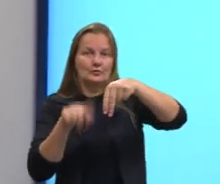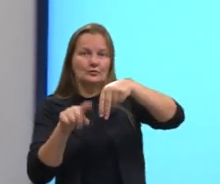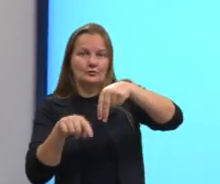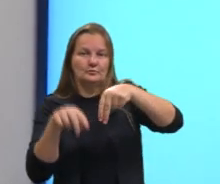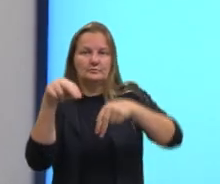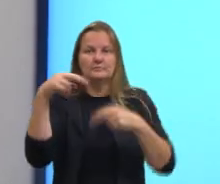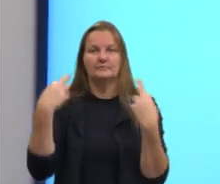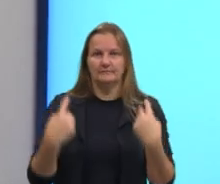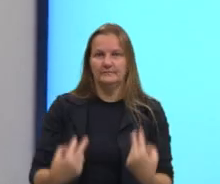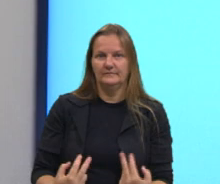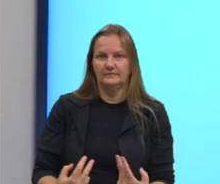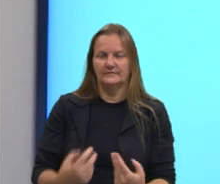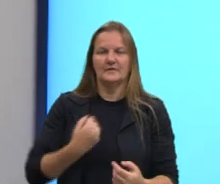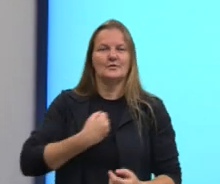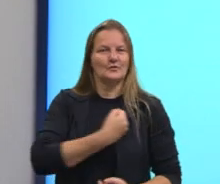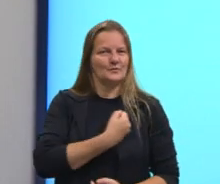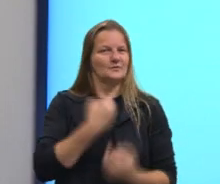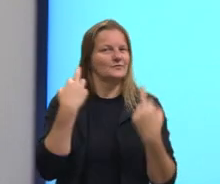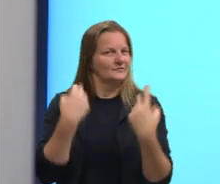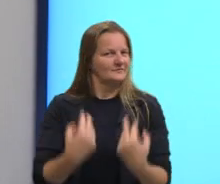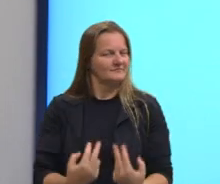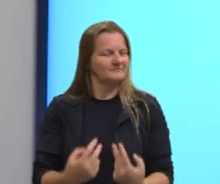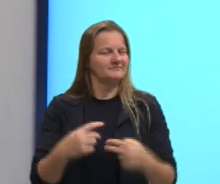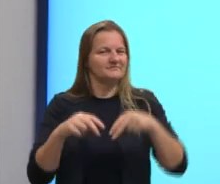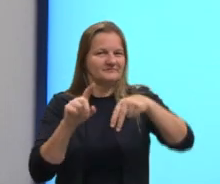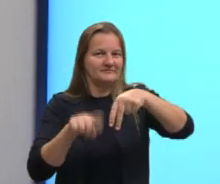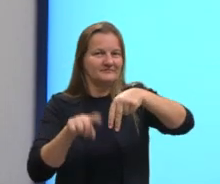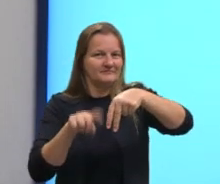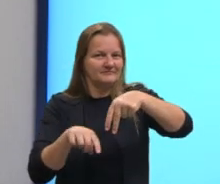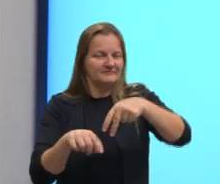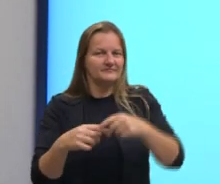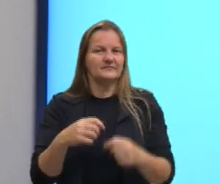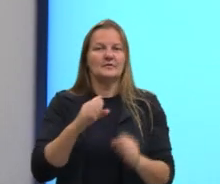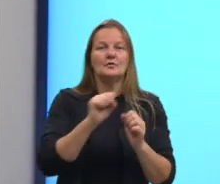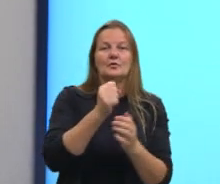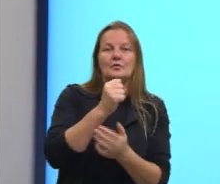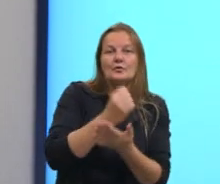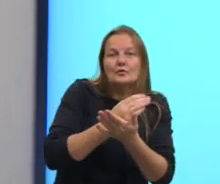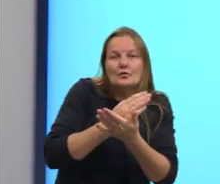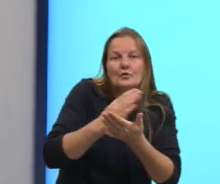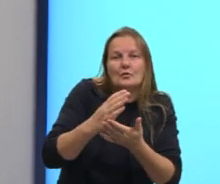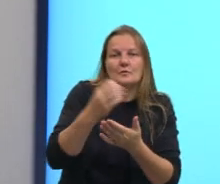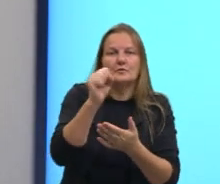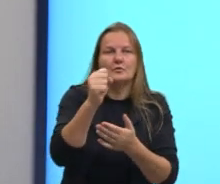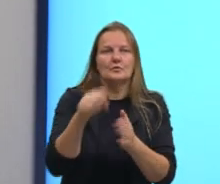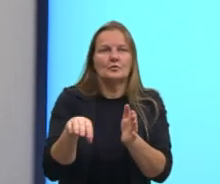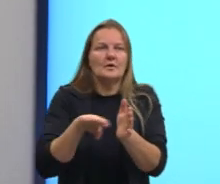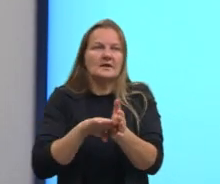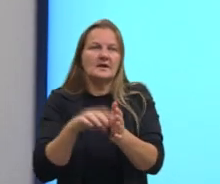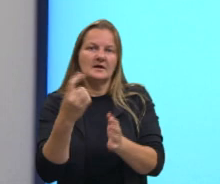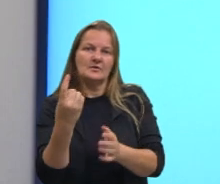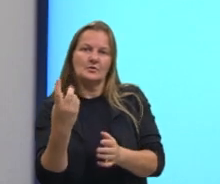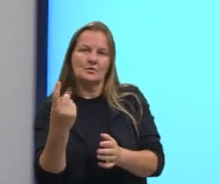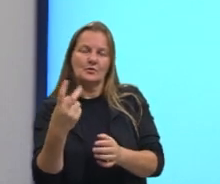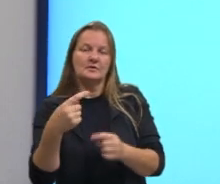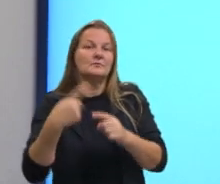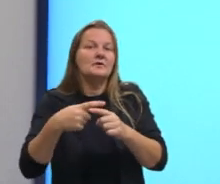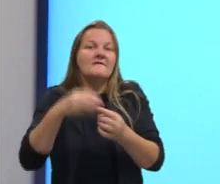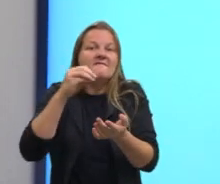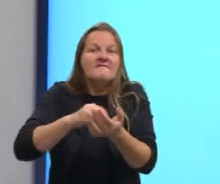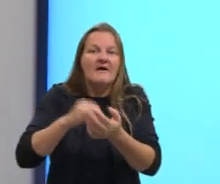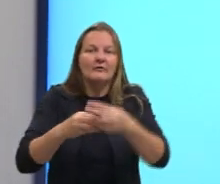x comecem 8 e termina em 11 ele não chega em 12 porque não tem outra sim de maldade